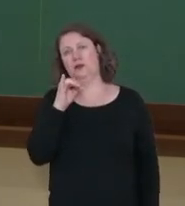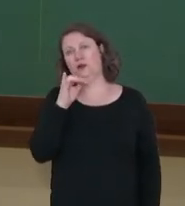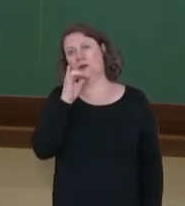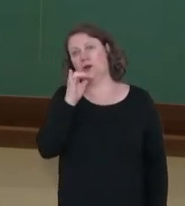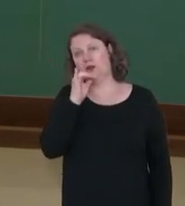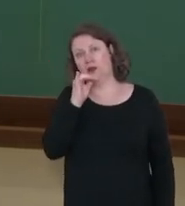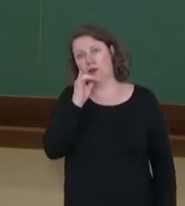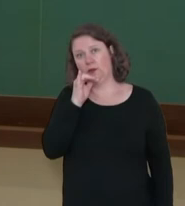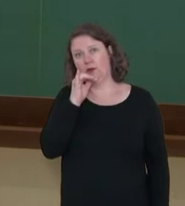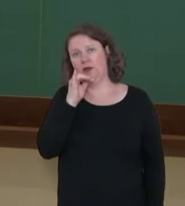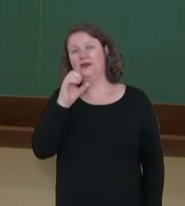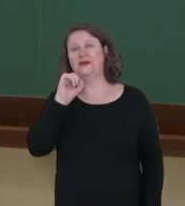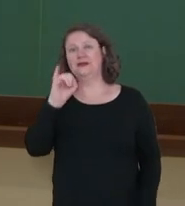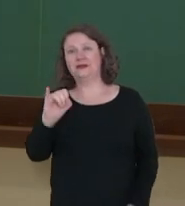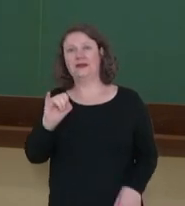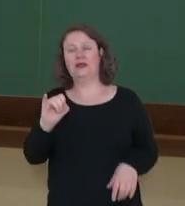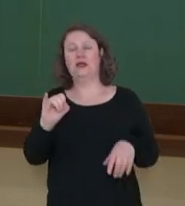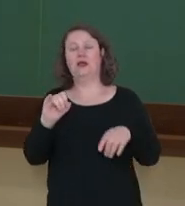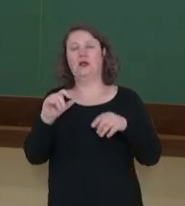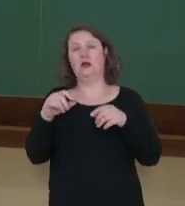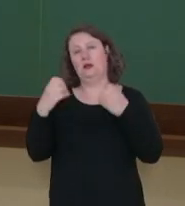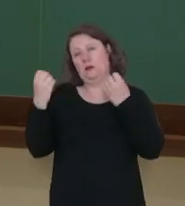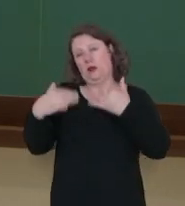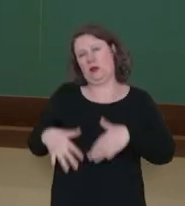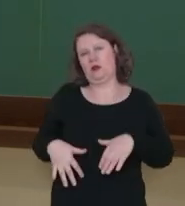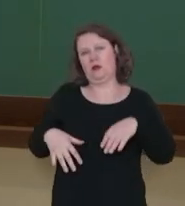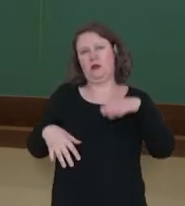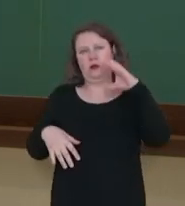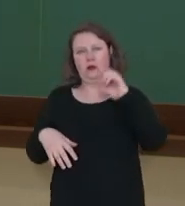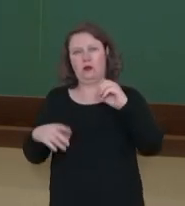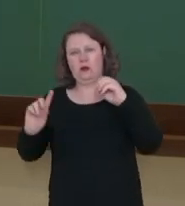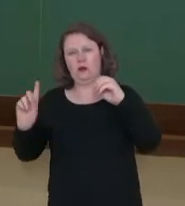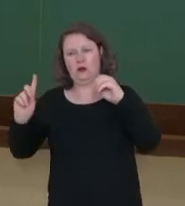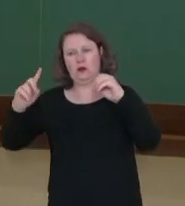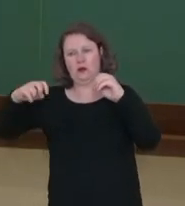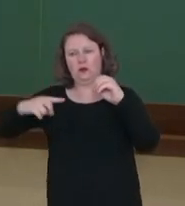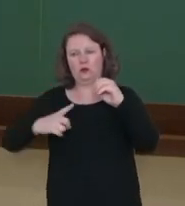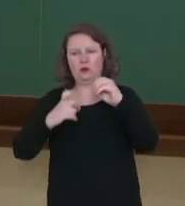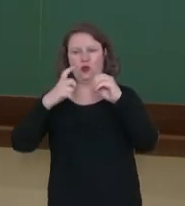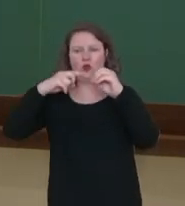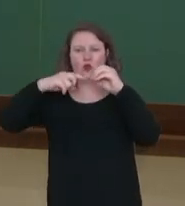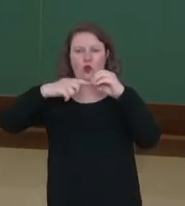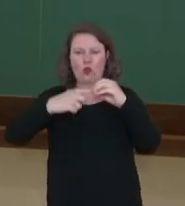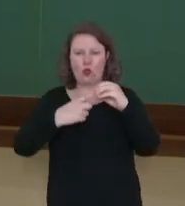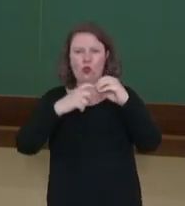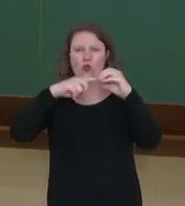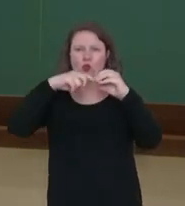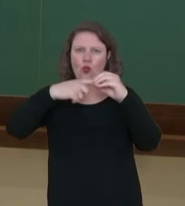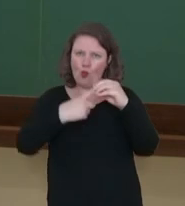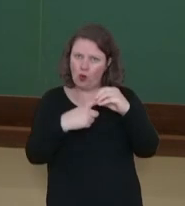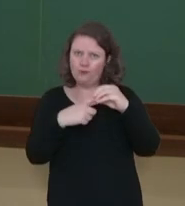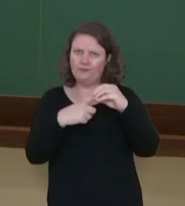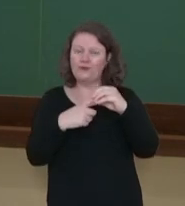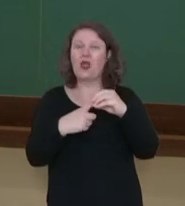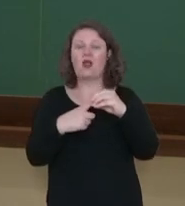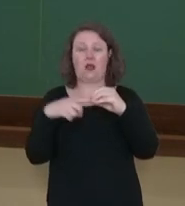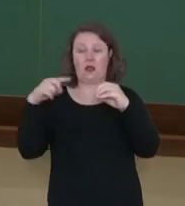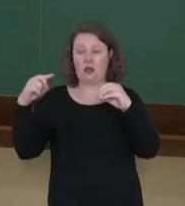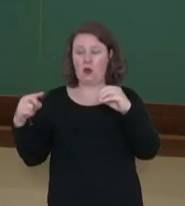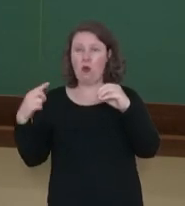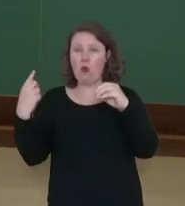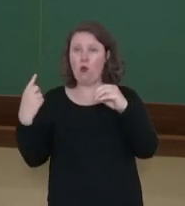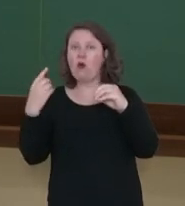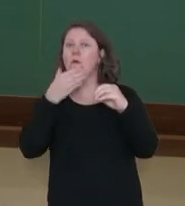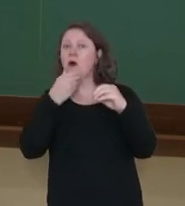de gametas, temos os gametas femininos e os gametas masculinos. No gameta masculino e no gameta